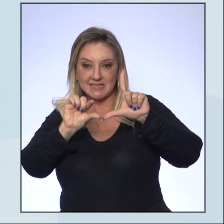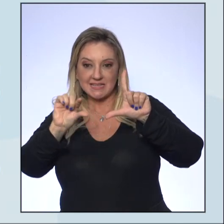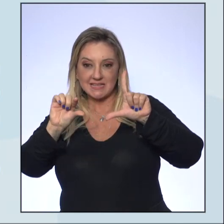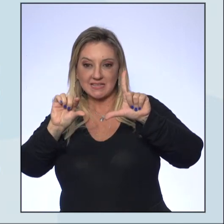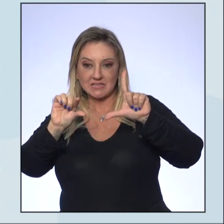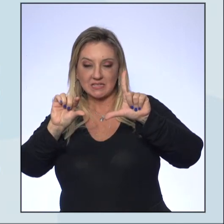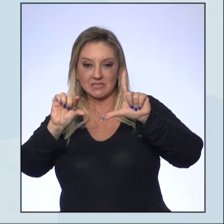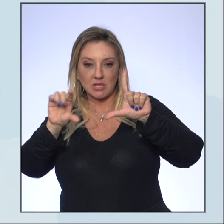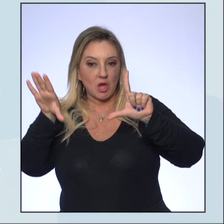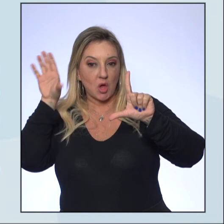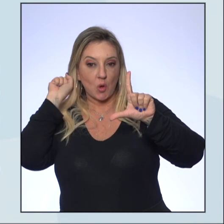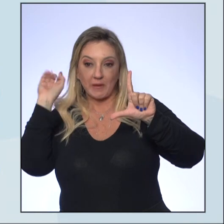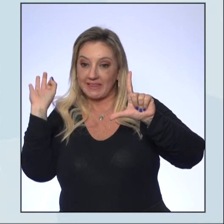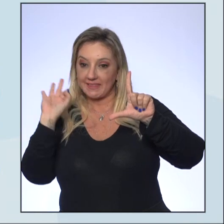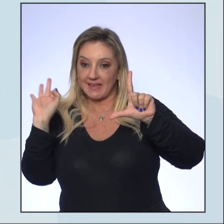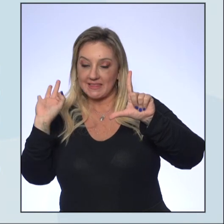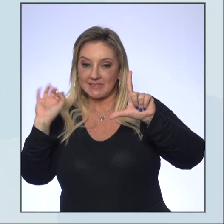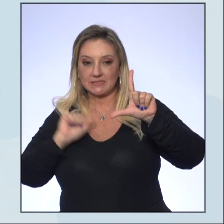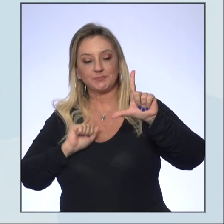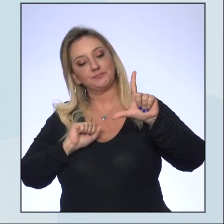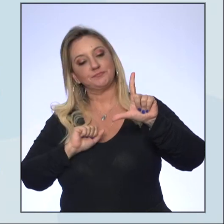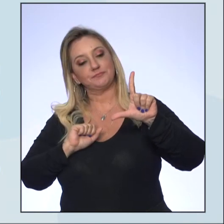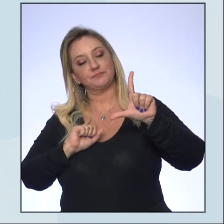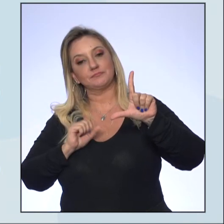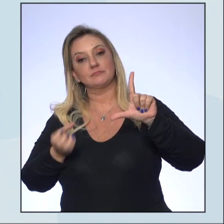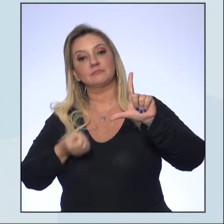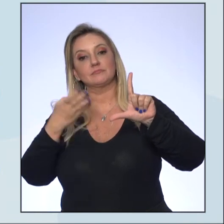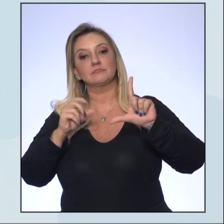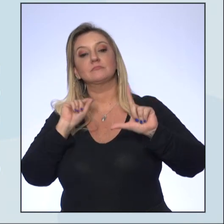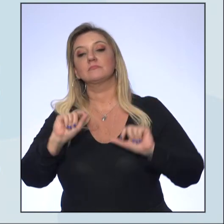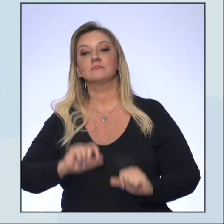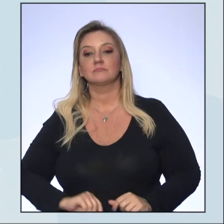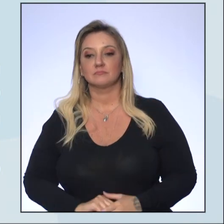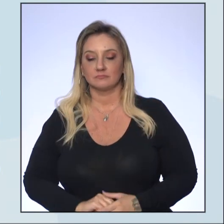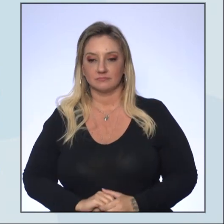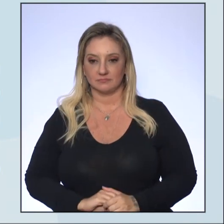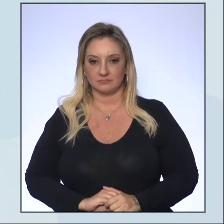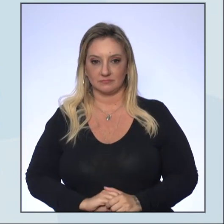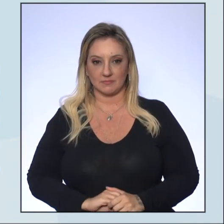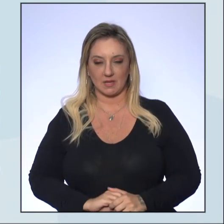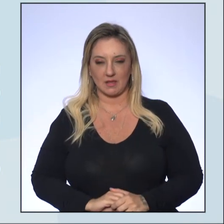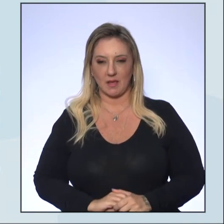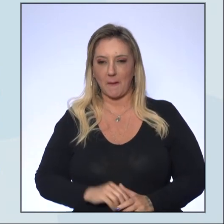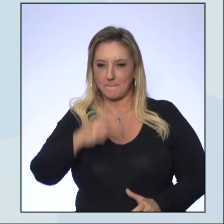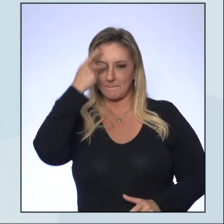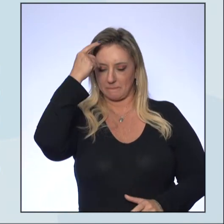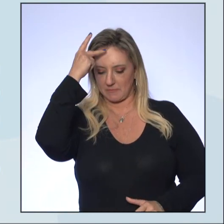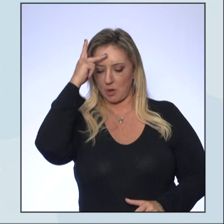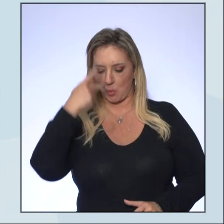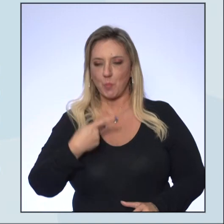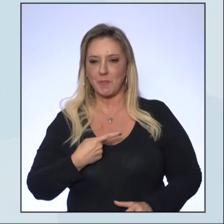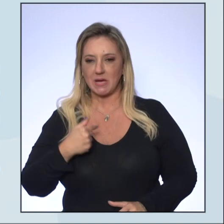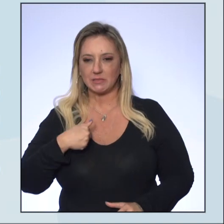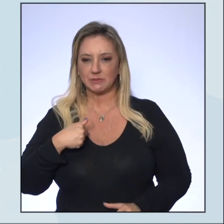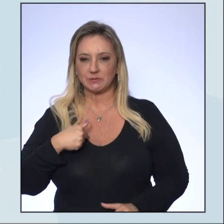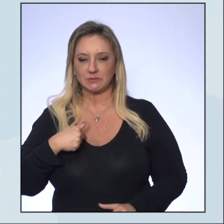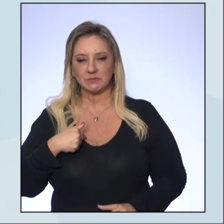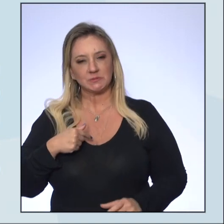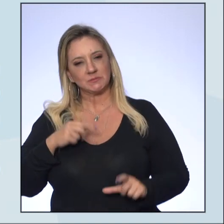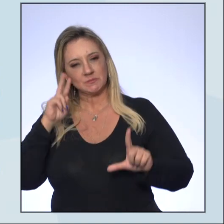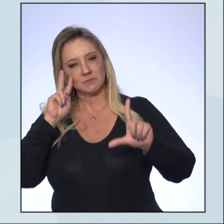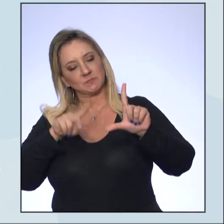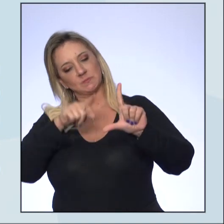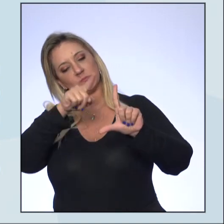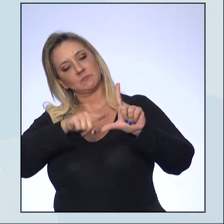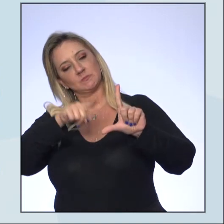onde nós não conseguimos ouvir. Então, a informação é a seguinte, o ser humano, ele, olhando para o